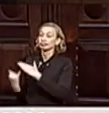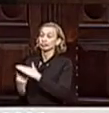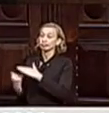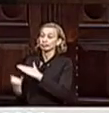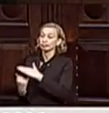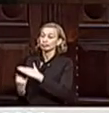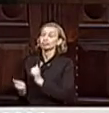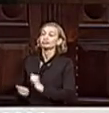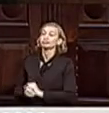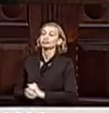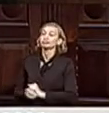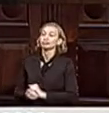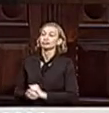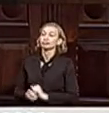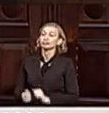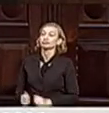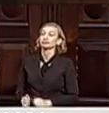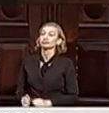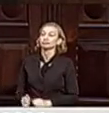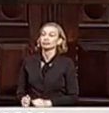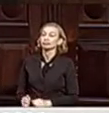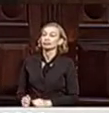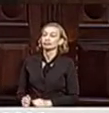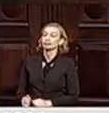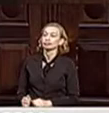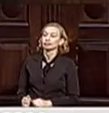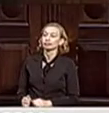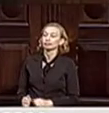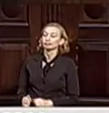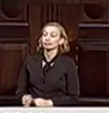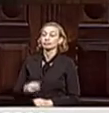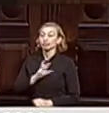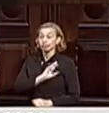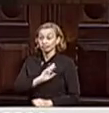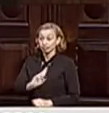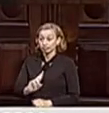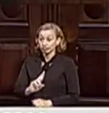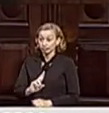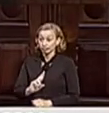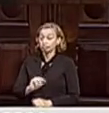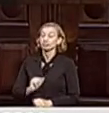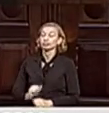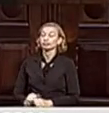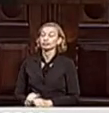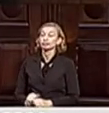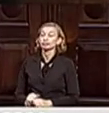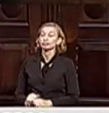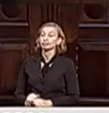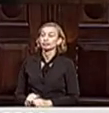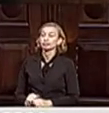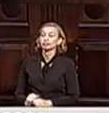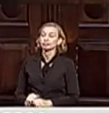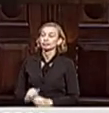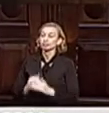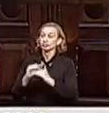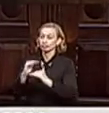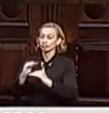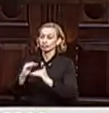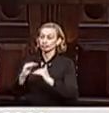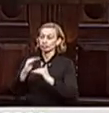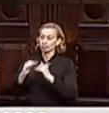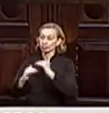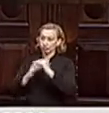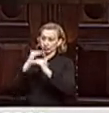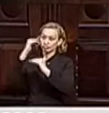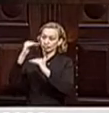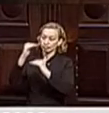poder a fazer cumprir e fazer respeitar a Constituição, o Supremo Tribunal Federal